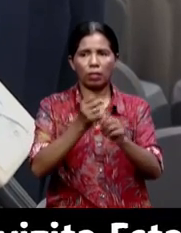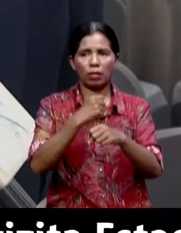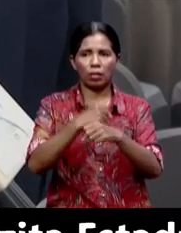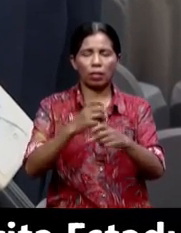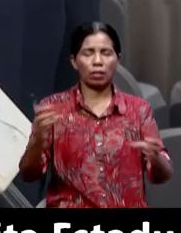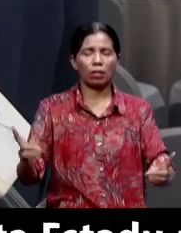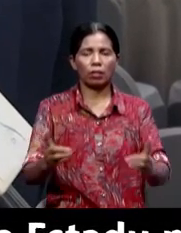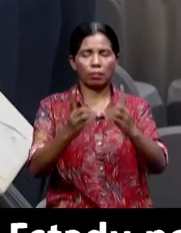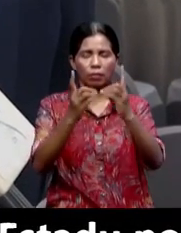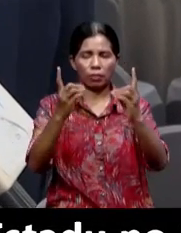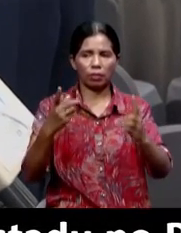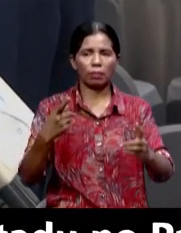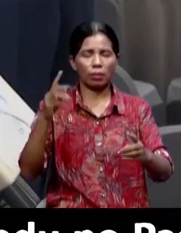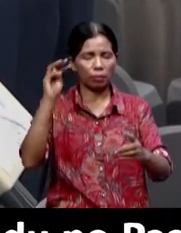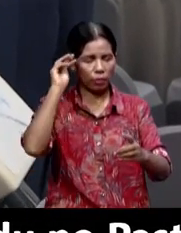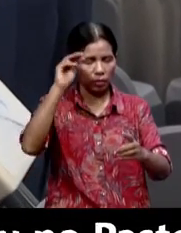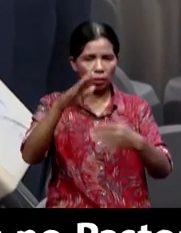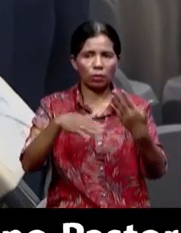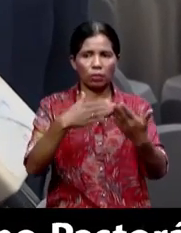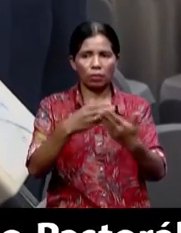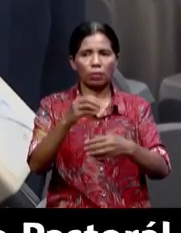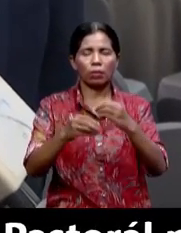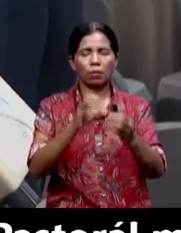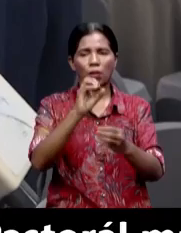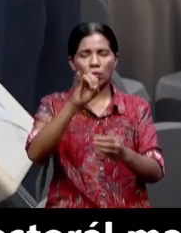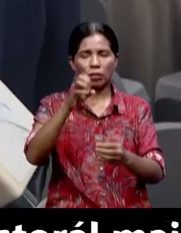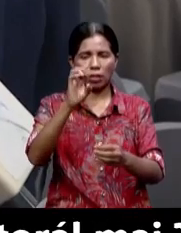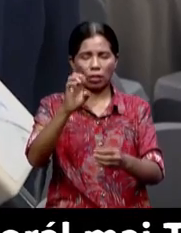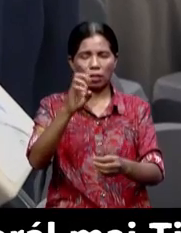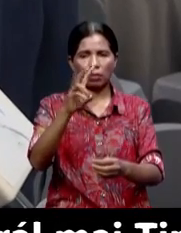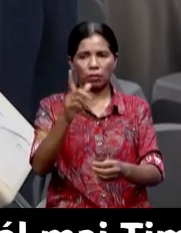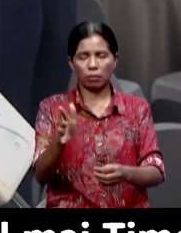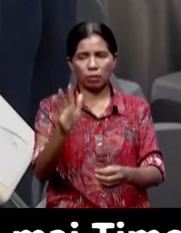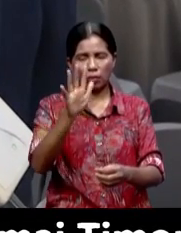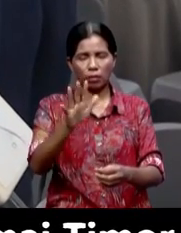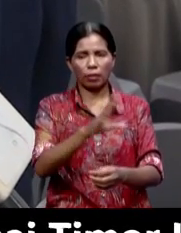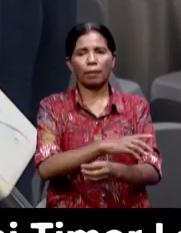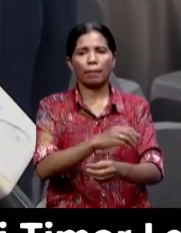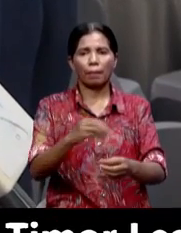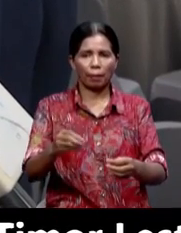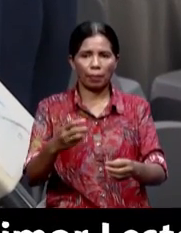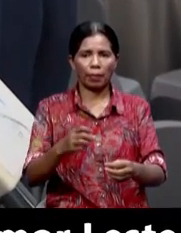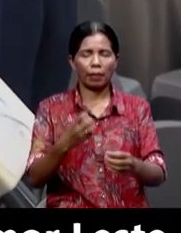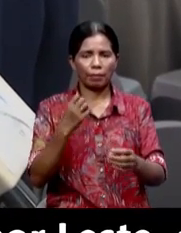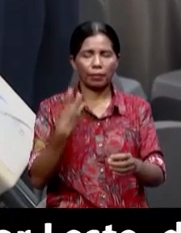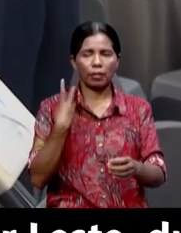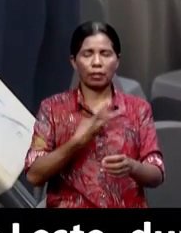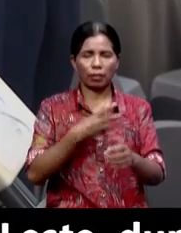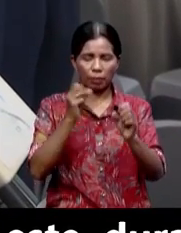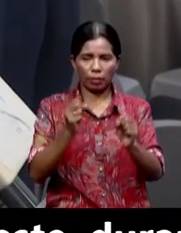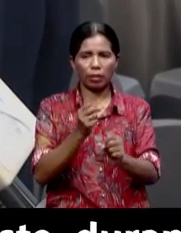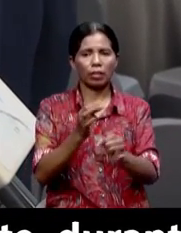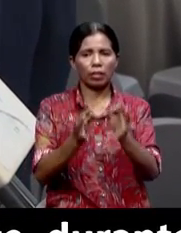audiência, Parlamento, há audiência para o Ministério Sira, quando há Orçamento Geral está 2025. Não é possibilidade, não é itabela